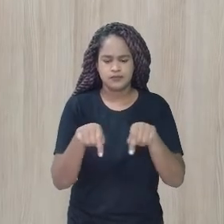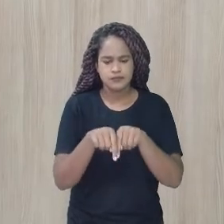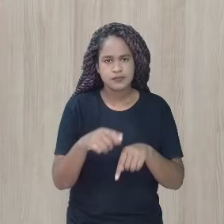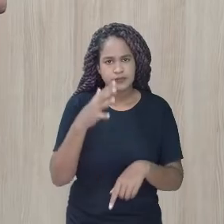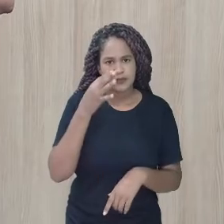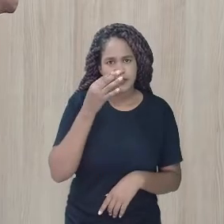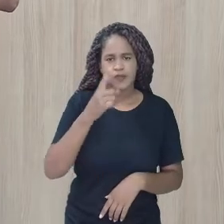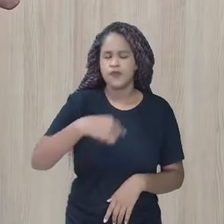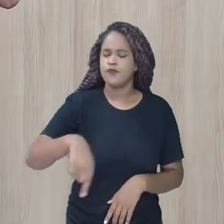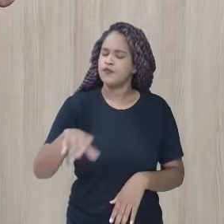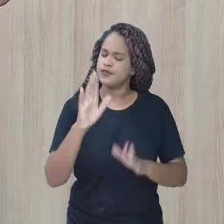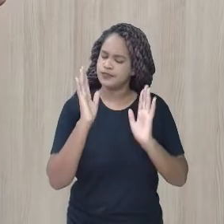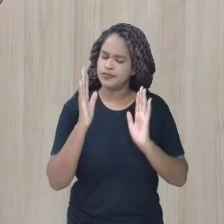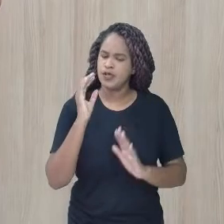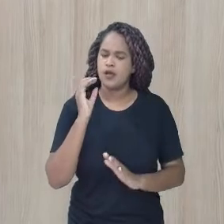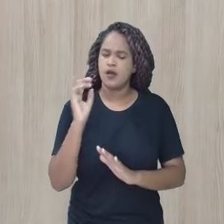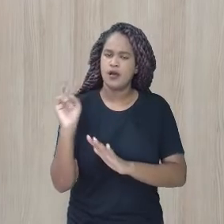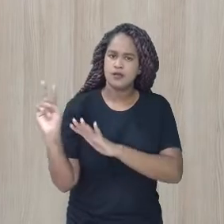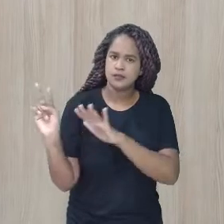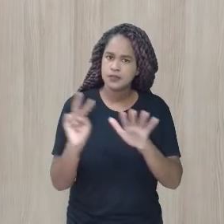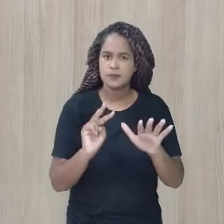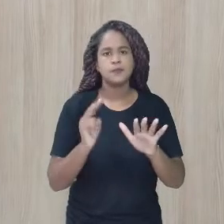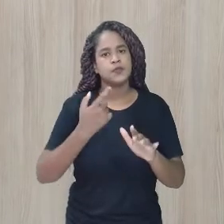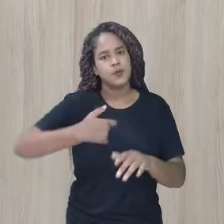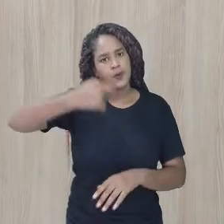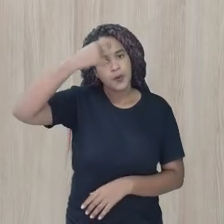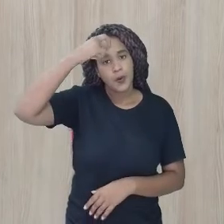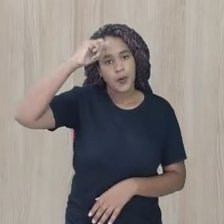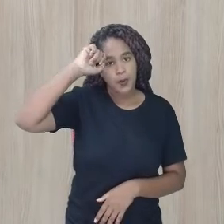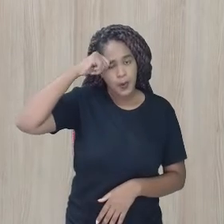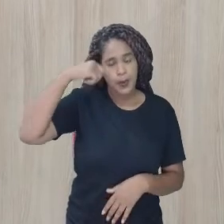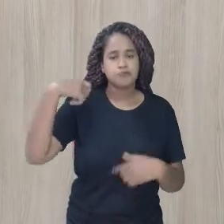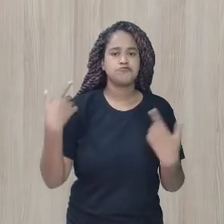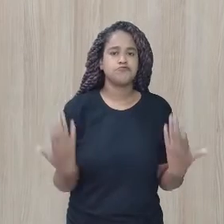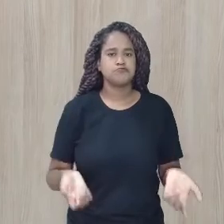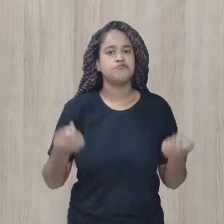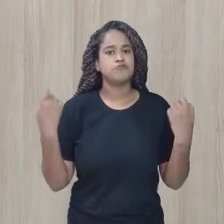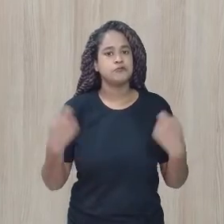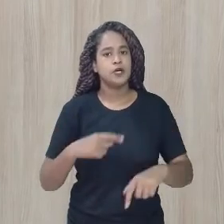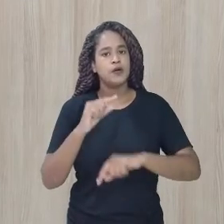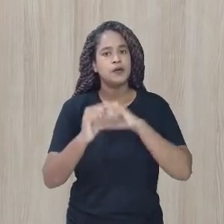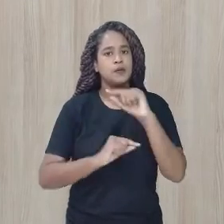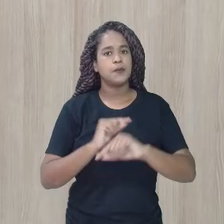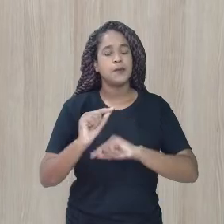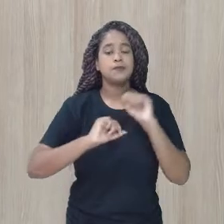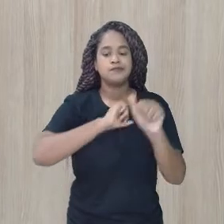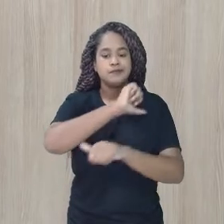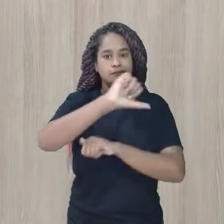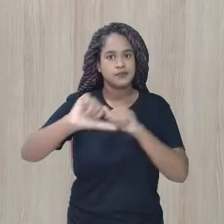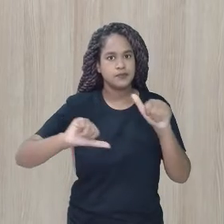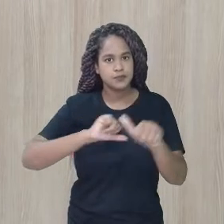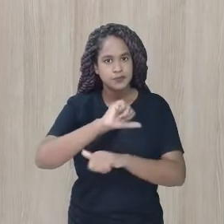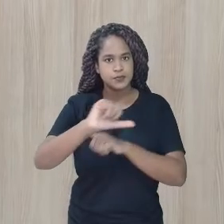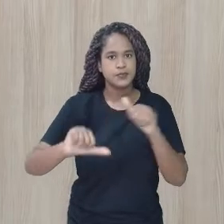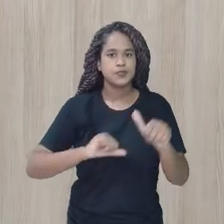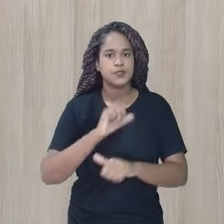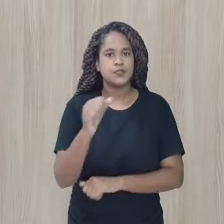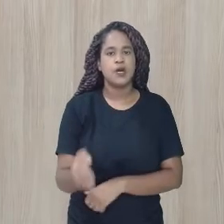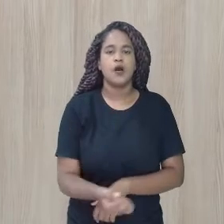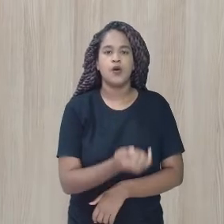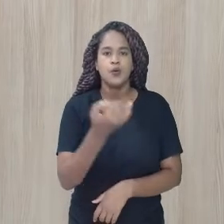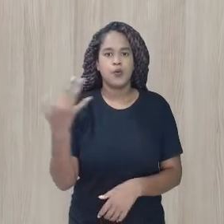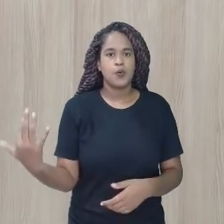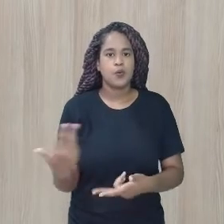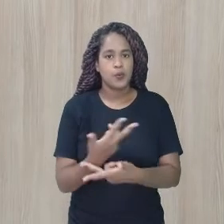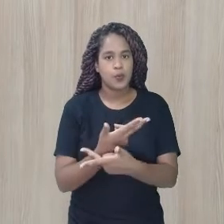vivenciaram, não é, a Semana da Consciência Negra. E aí precisamos mudar, não é? Alguns